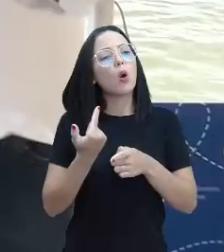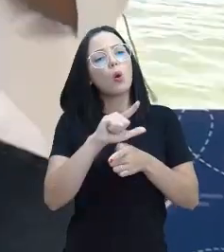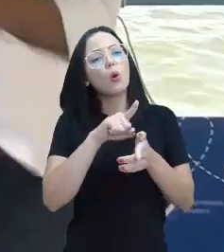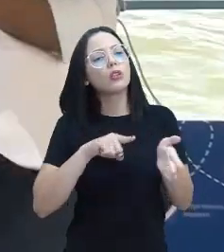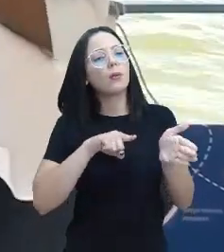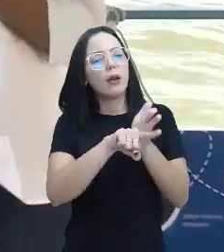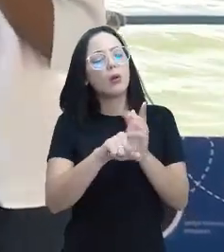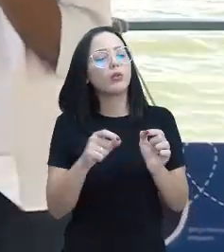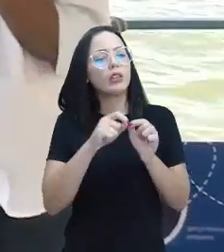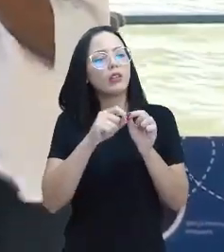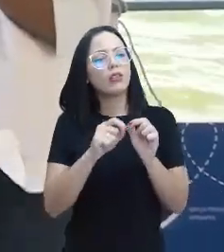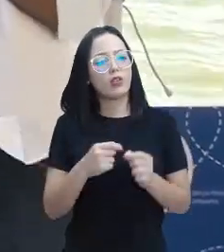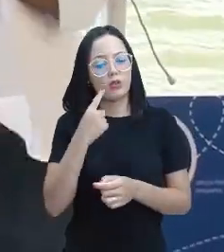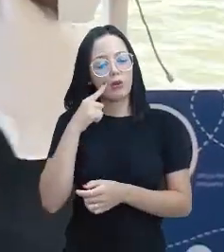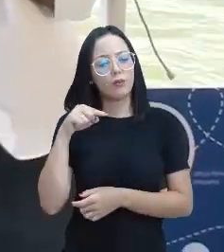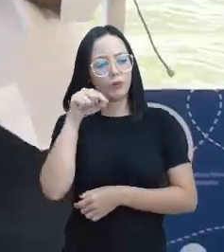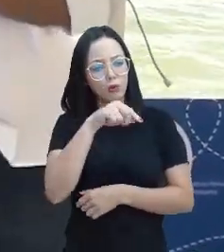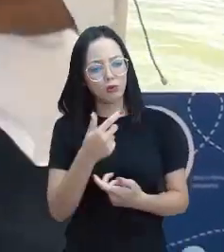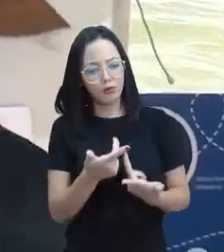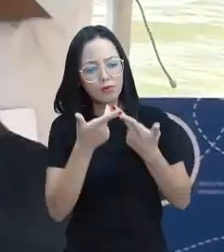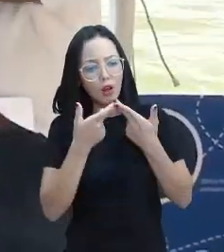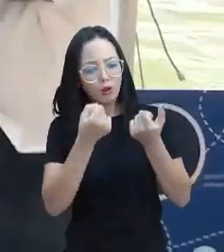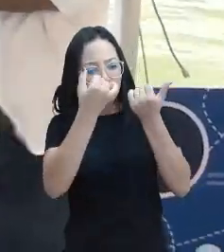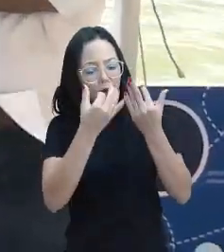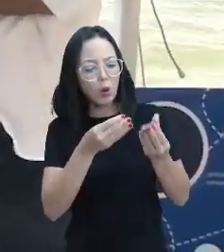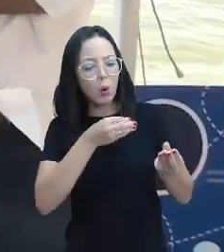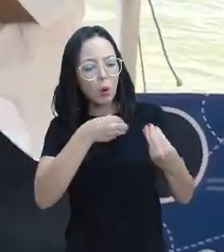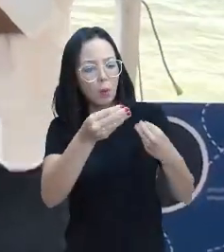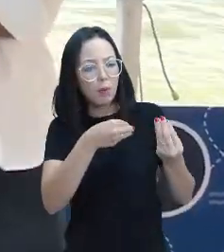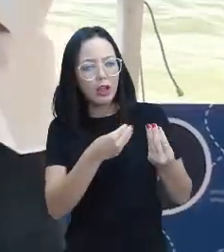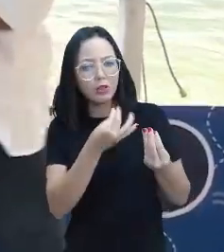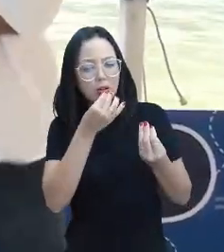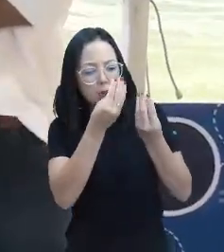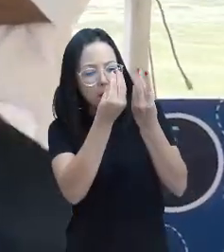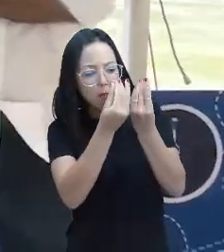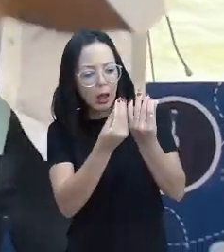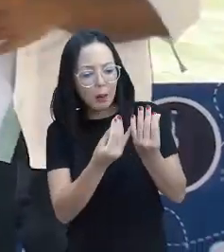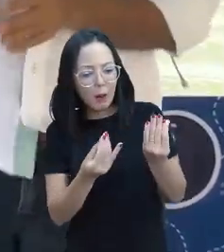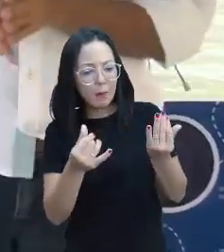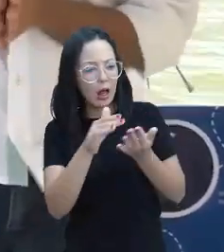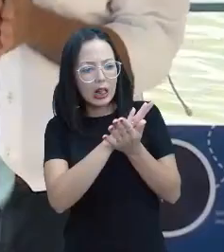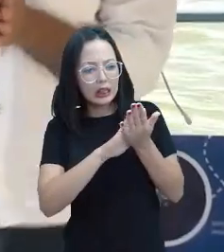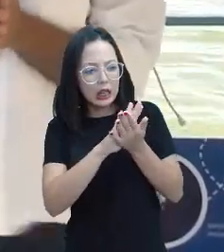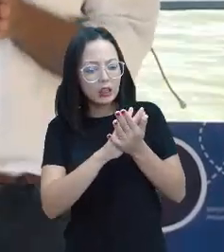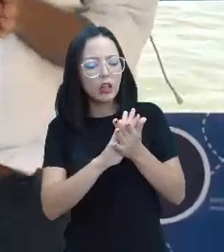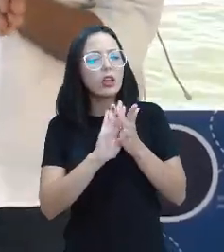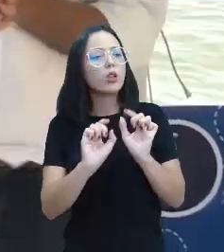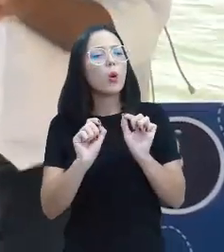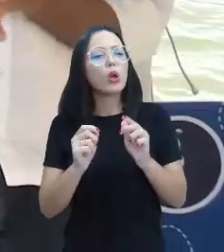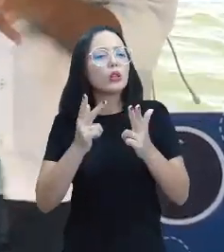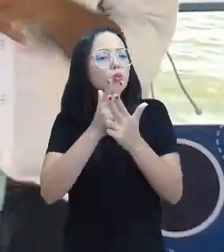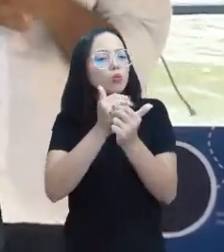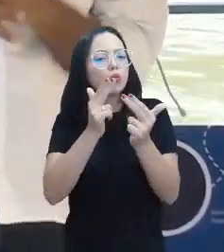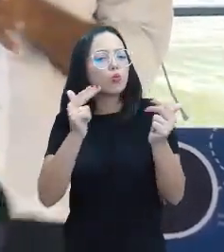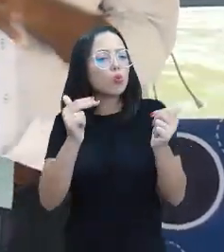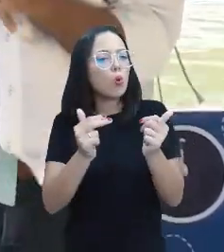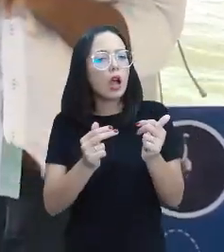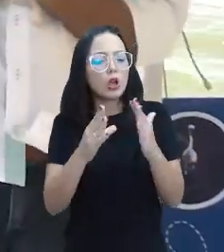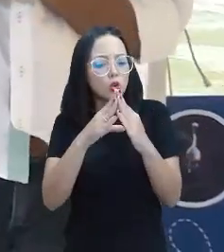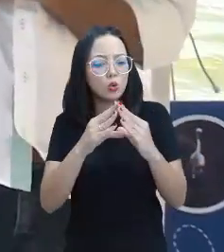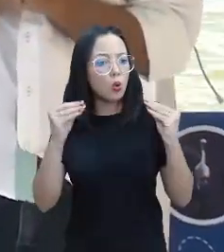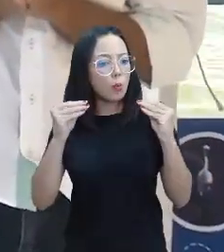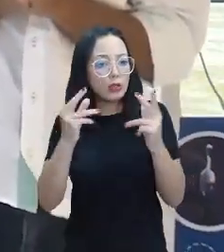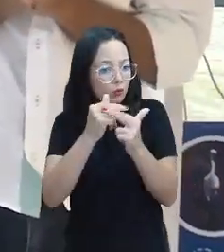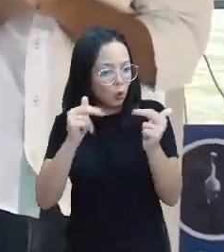pessoal faz muito é o seguinte: já que o senhor falou que o plástico não se decompõe, se transforma em microplástico, ou seja, ele nunca vai deixar de existir